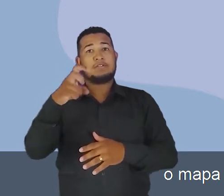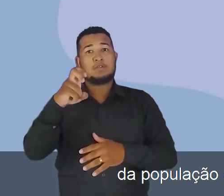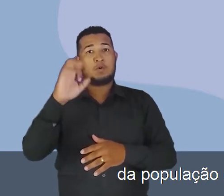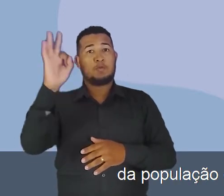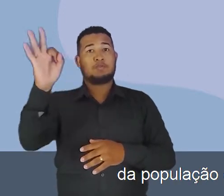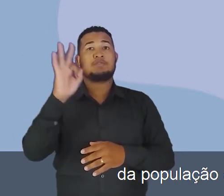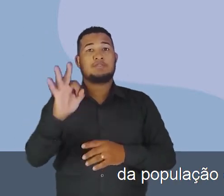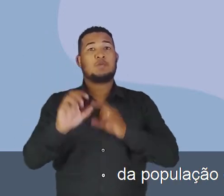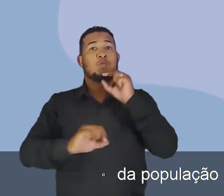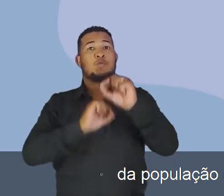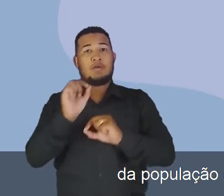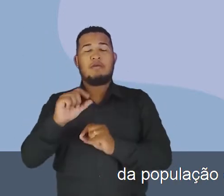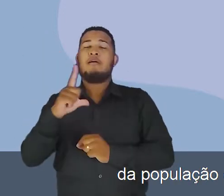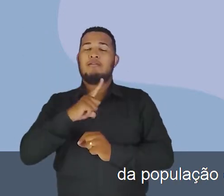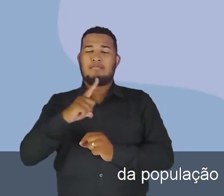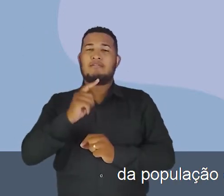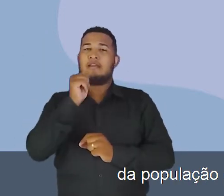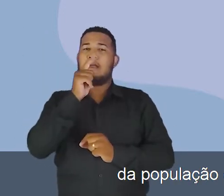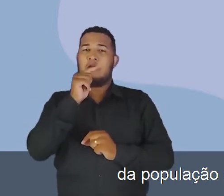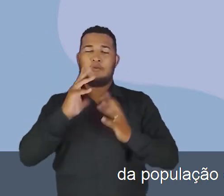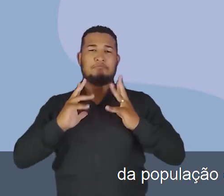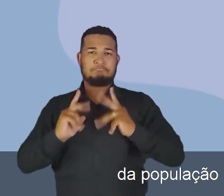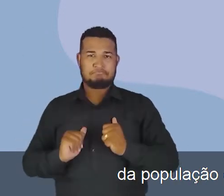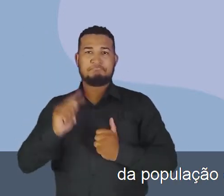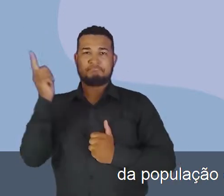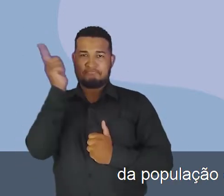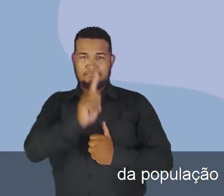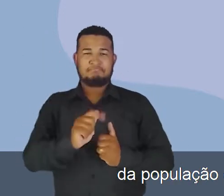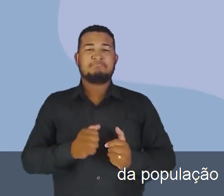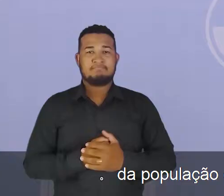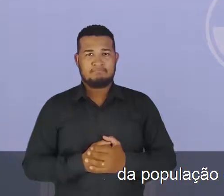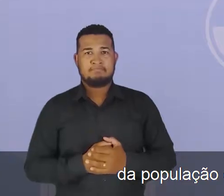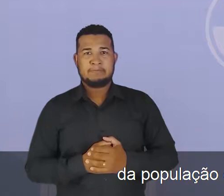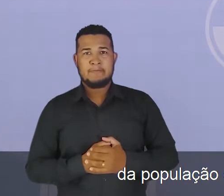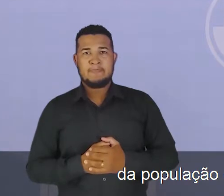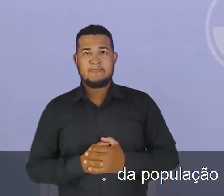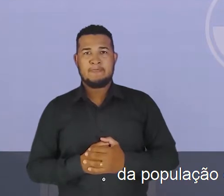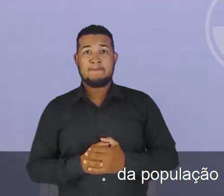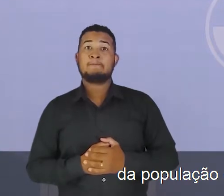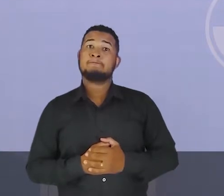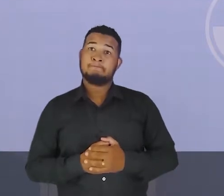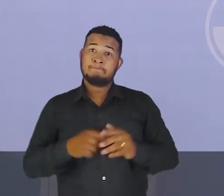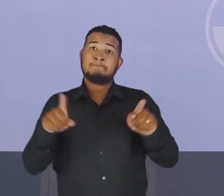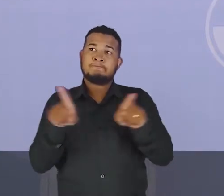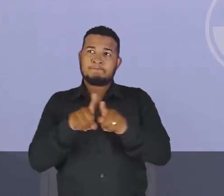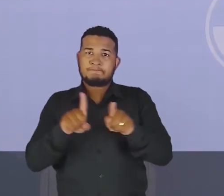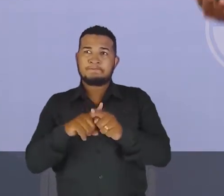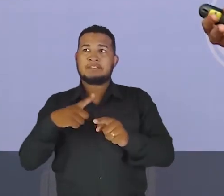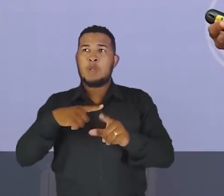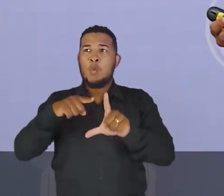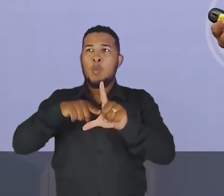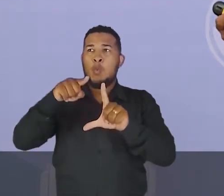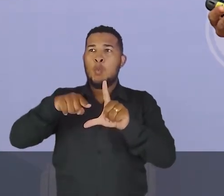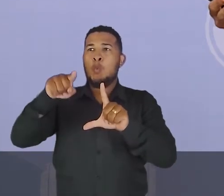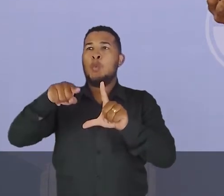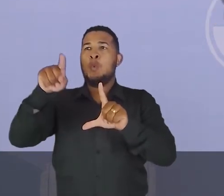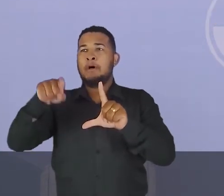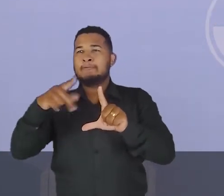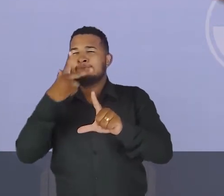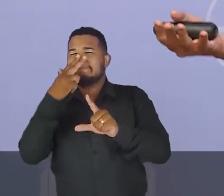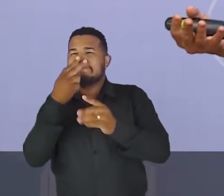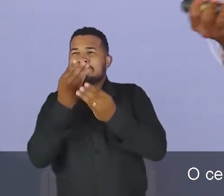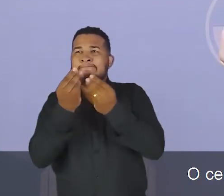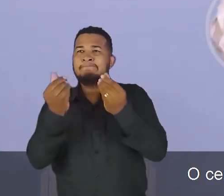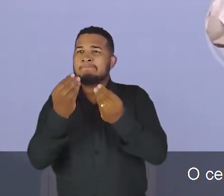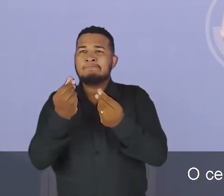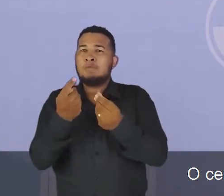73,25% da população que possui água tratada. Né? Olha para mim aqui, que também é um número, né, bem